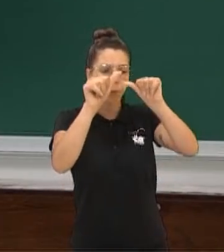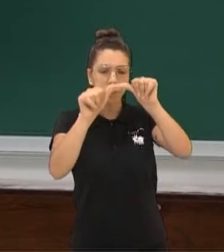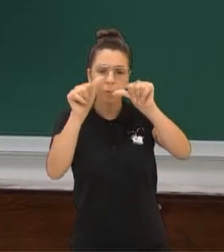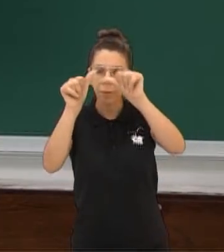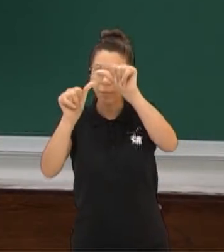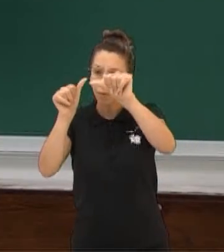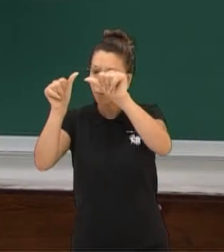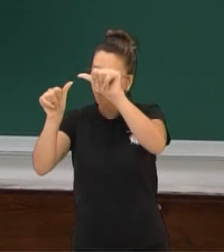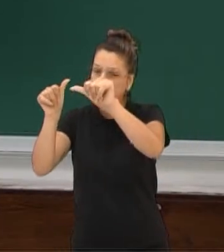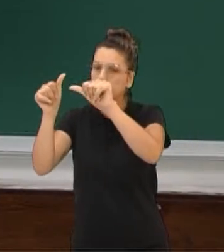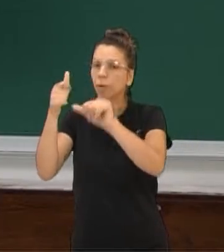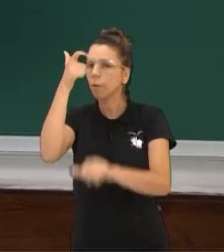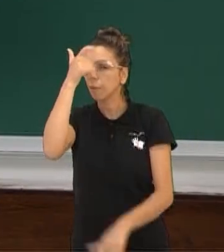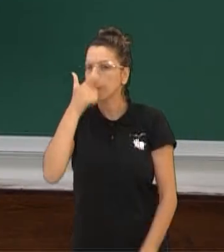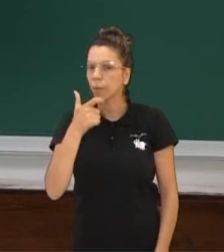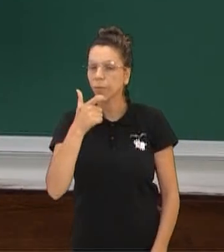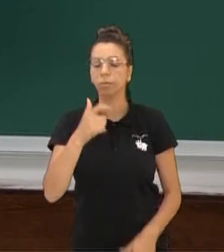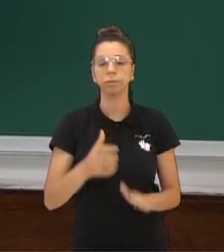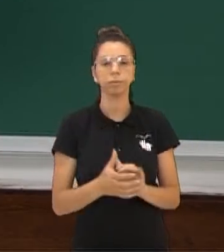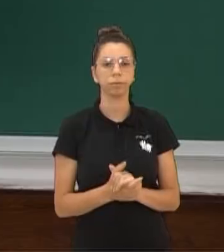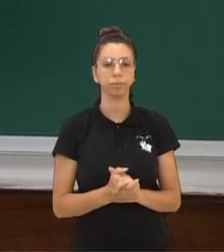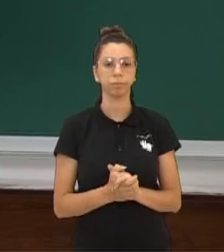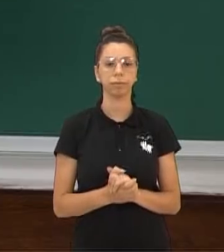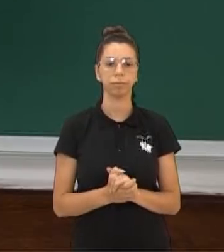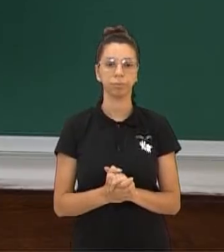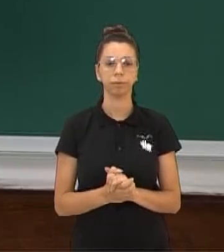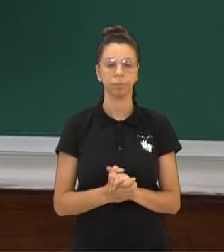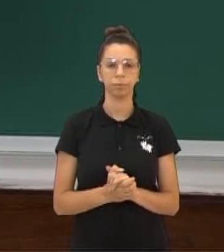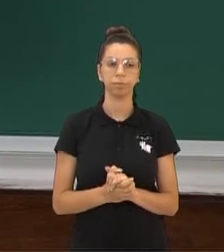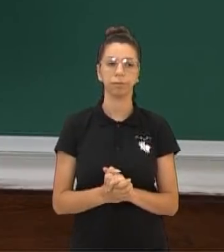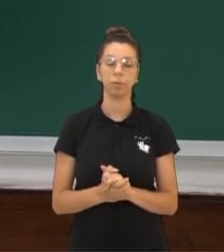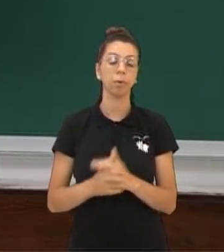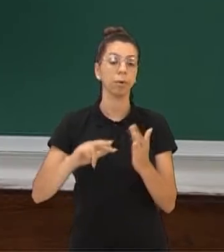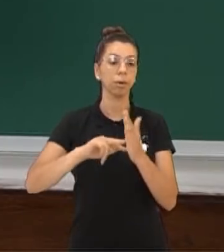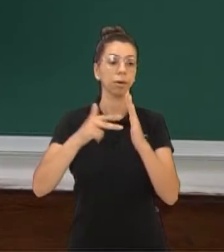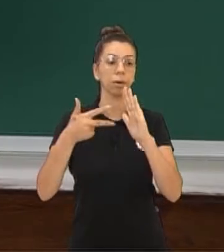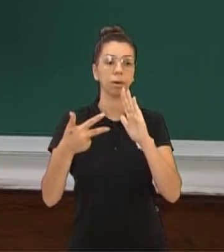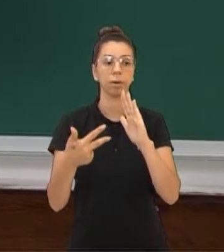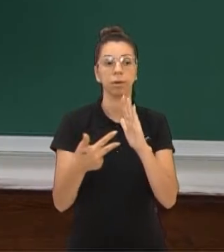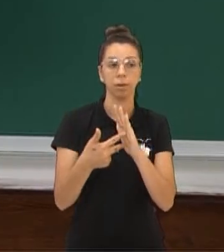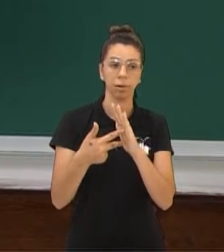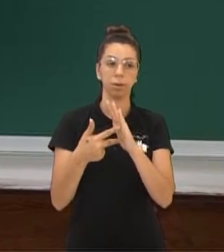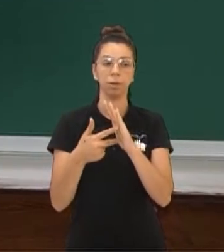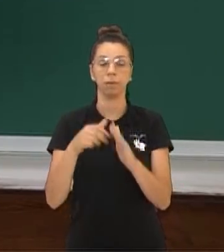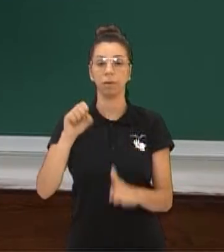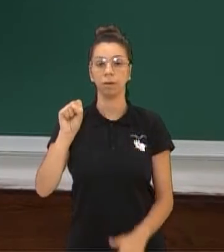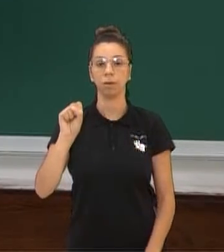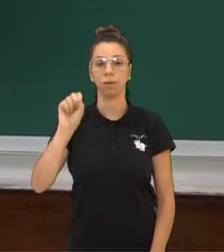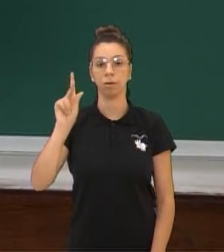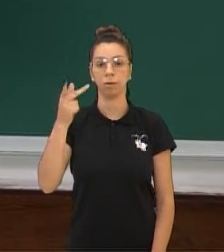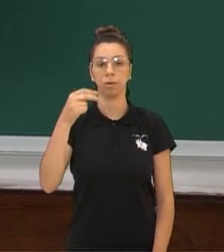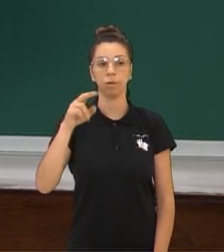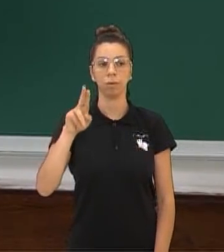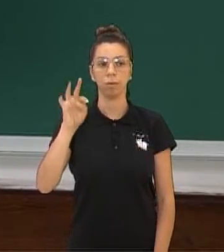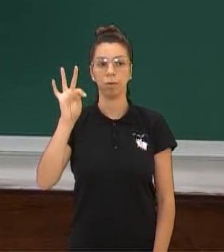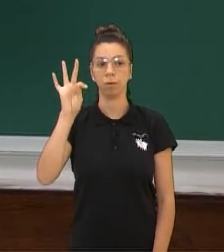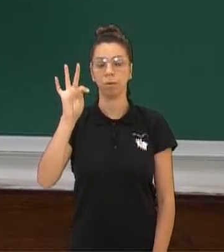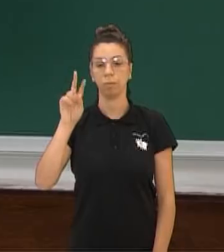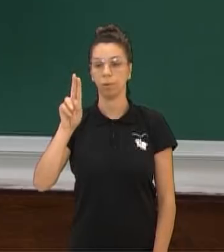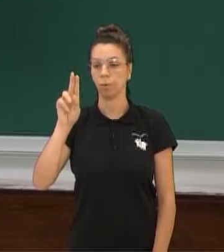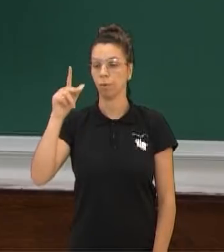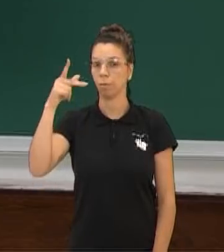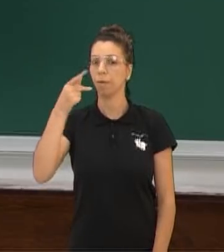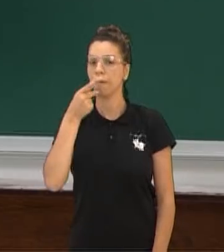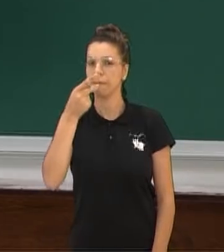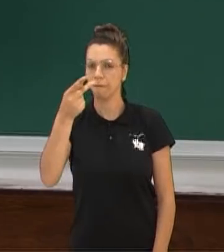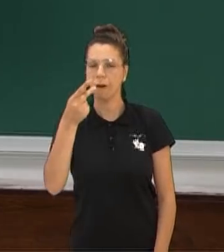tirinha. Então, number 4, what does shut up mean? O que significa, então, shut up ali na tirinha? Fale mais alto, ele está pedindo